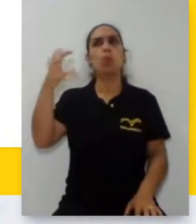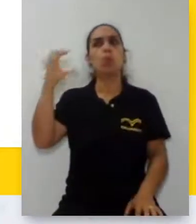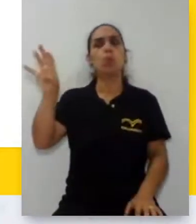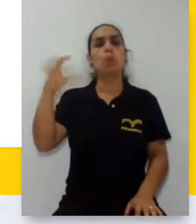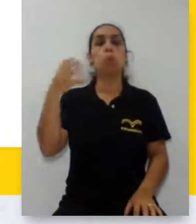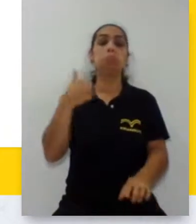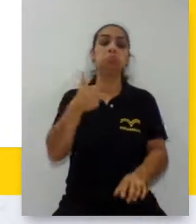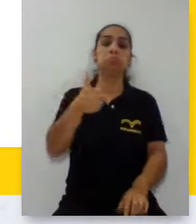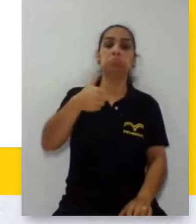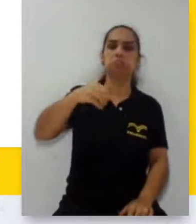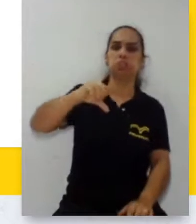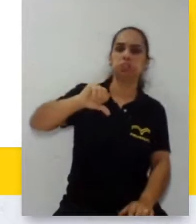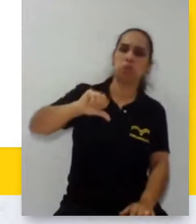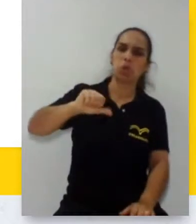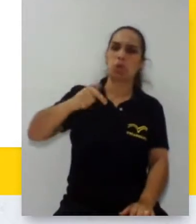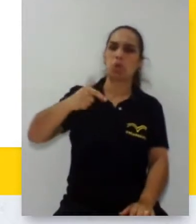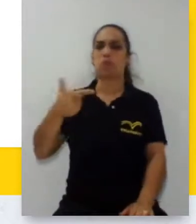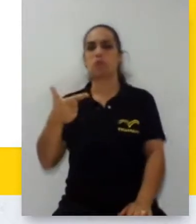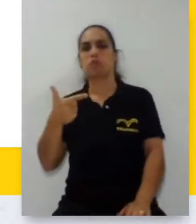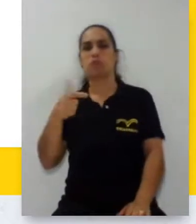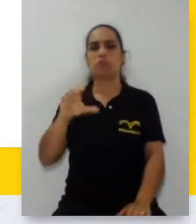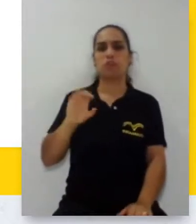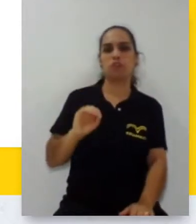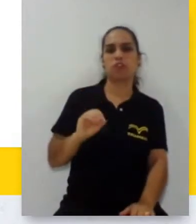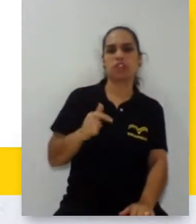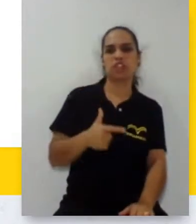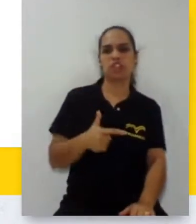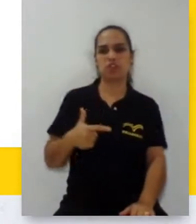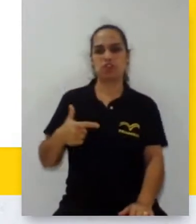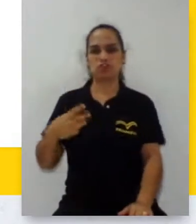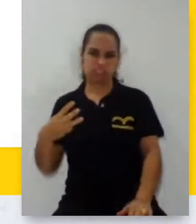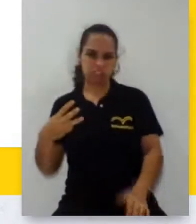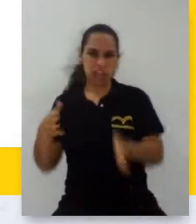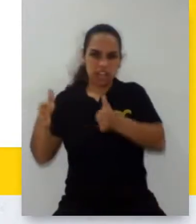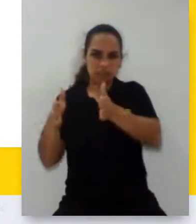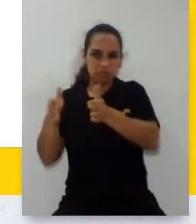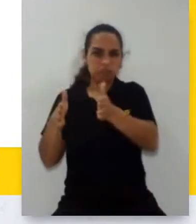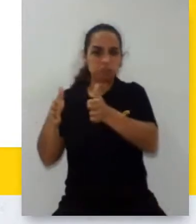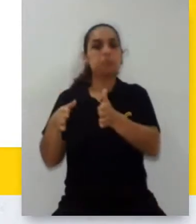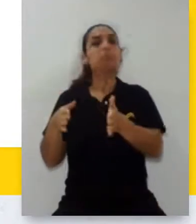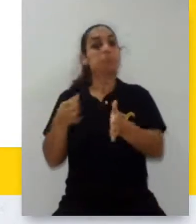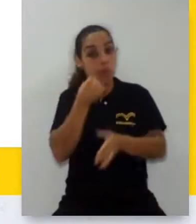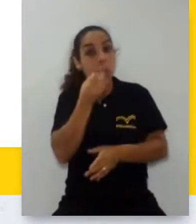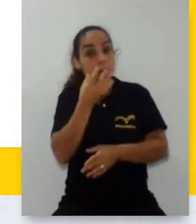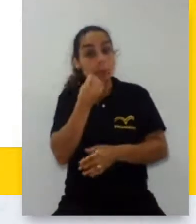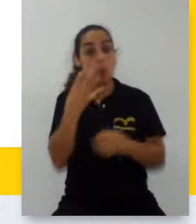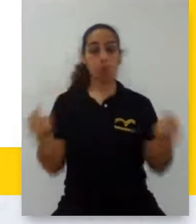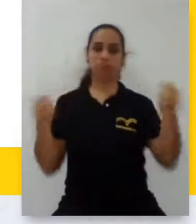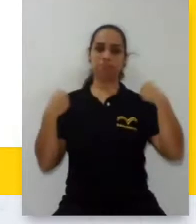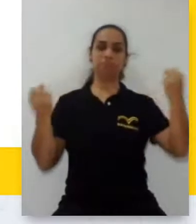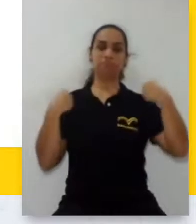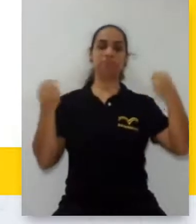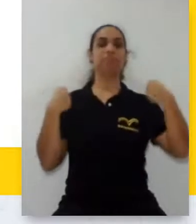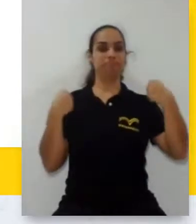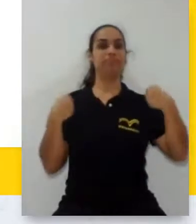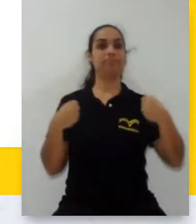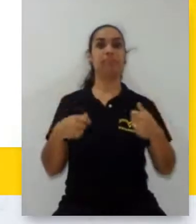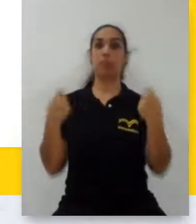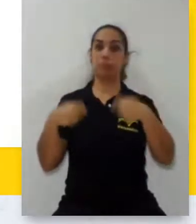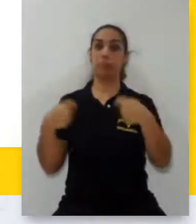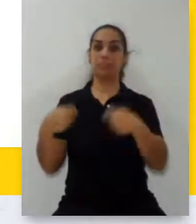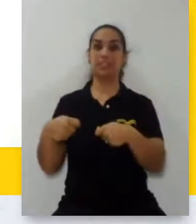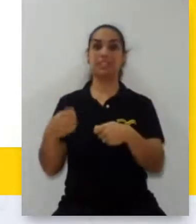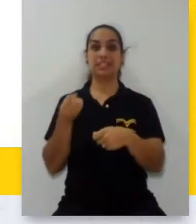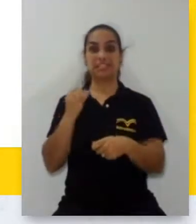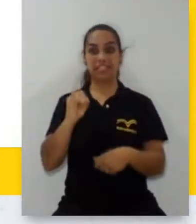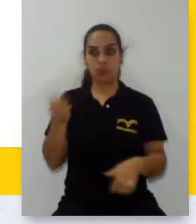exercício. Temperaturas mais altas já podem ter uma certa influência. Temperaturas mais baixas, você tem que ter um cuidado aí, talvez. Tem pessoas que prefiram até